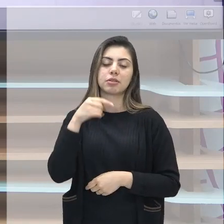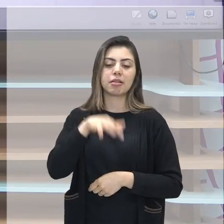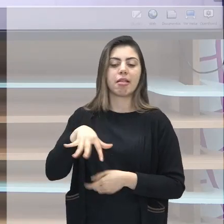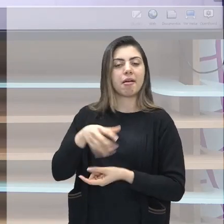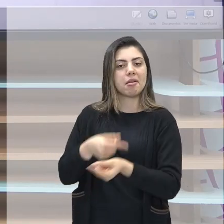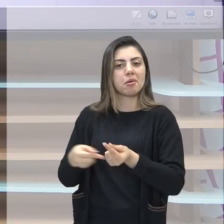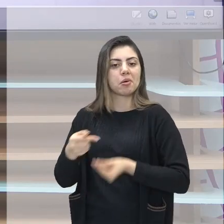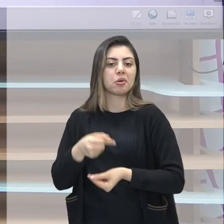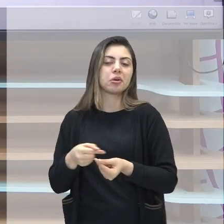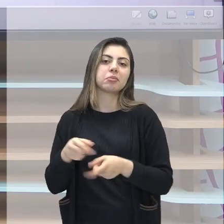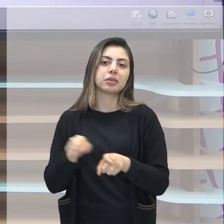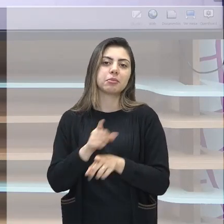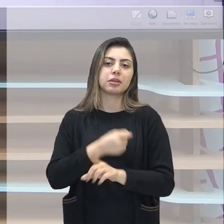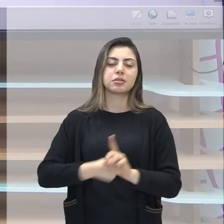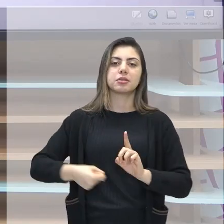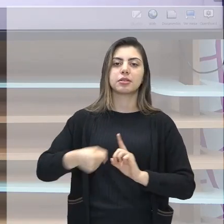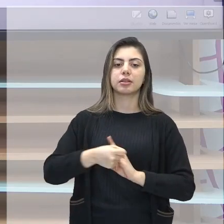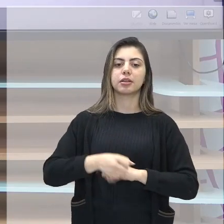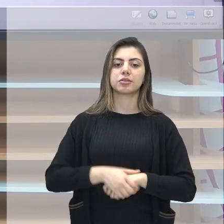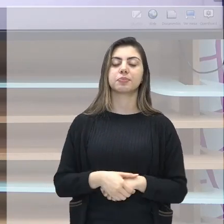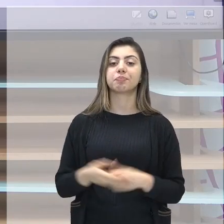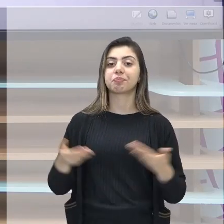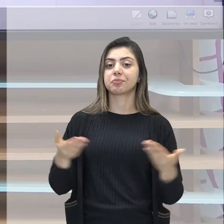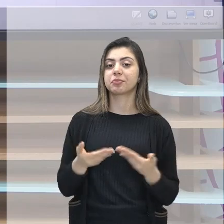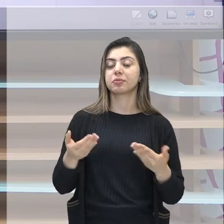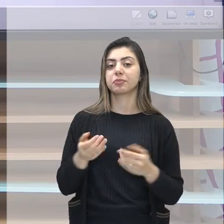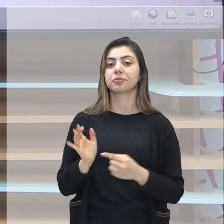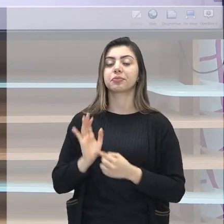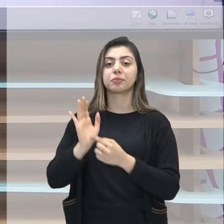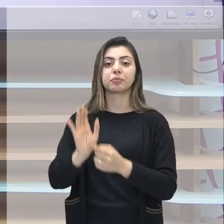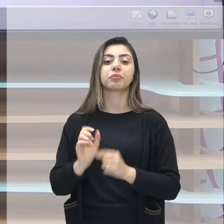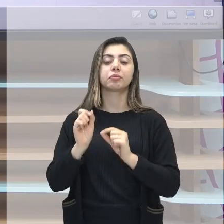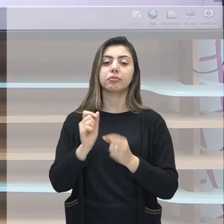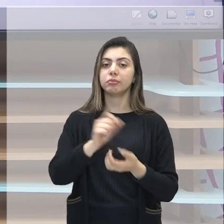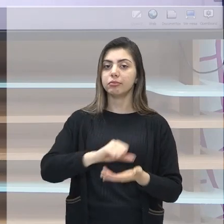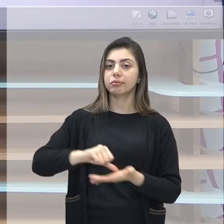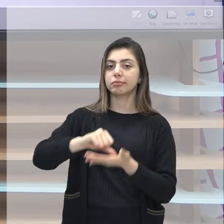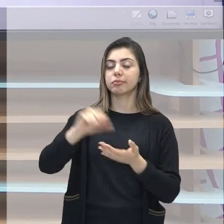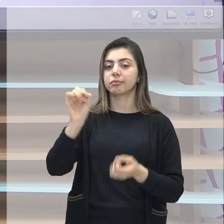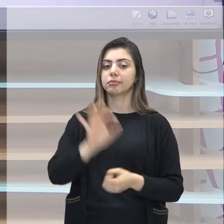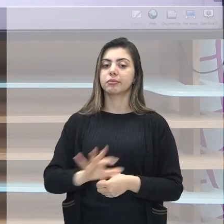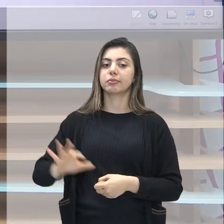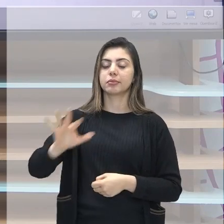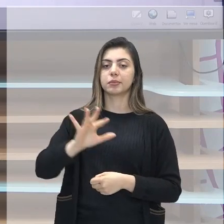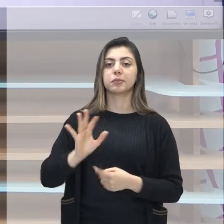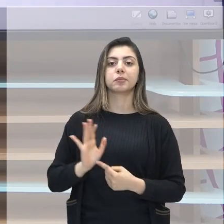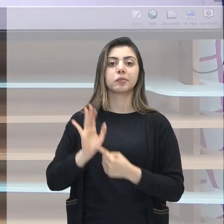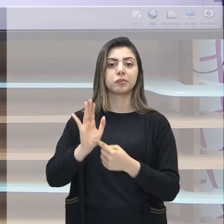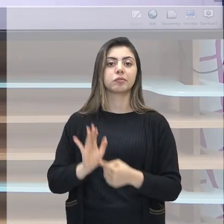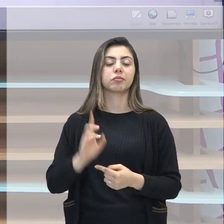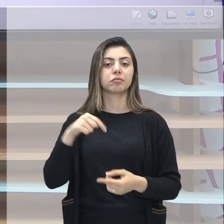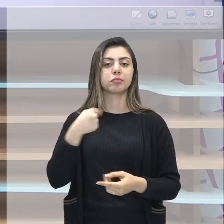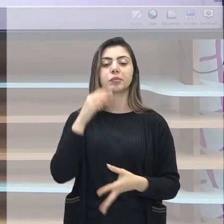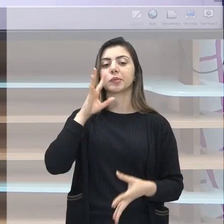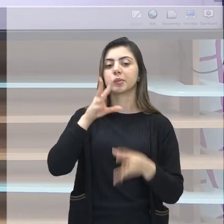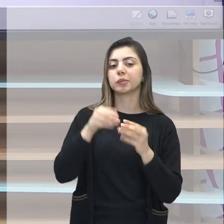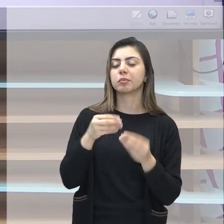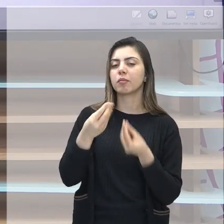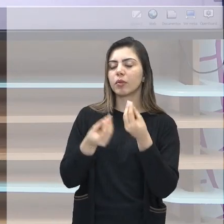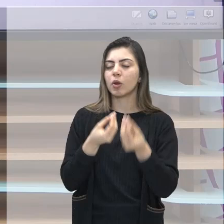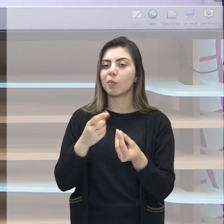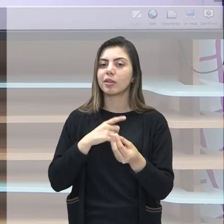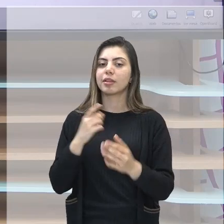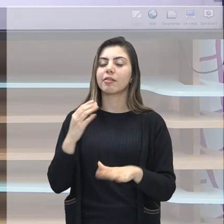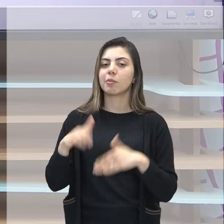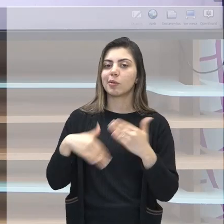econômico e também social. Eu tenho aqui um mapa que vai ajudar a gente a compreender, tá, como foi esse processo